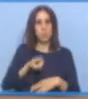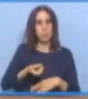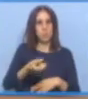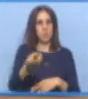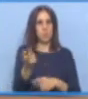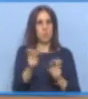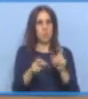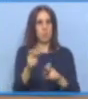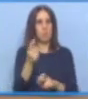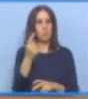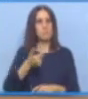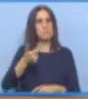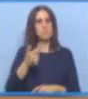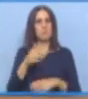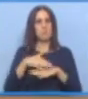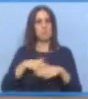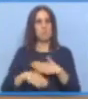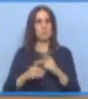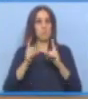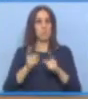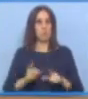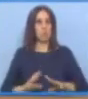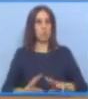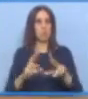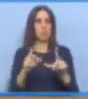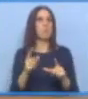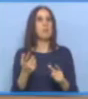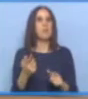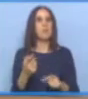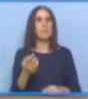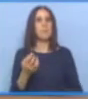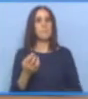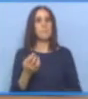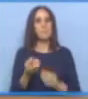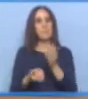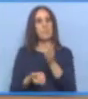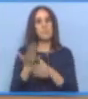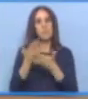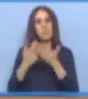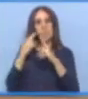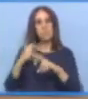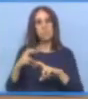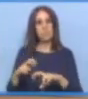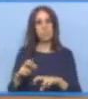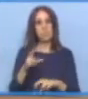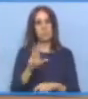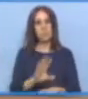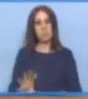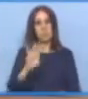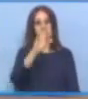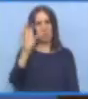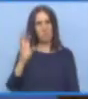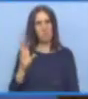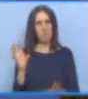decorrer. Uma das principais ações que nós já começamos a desenvolver é criar um estudo nacional, que depois vai